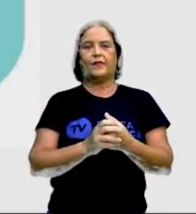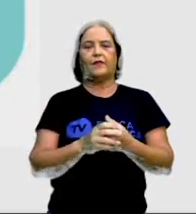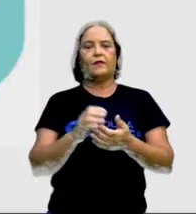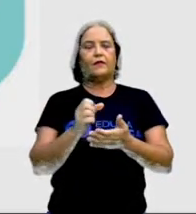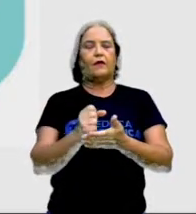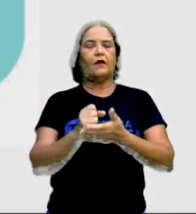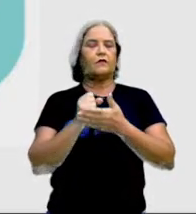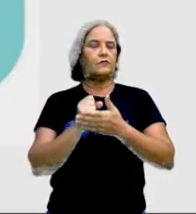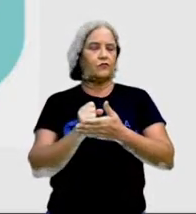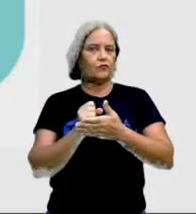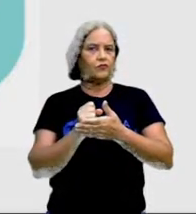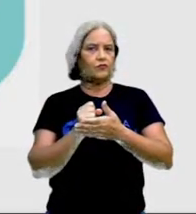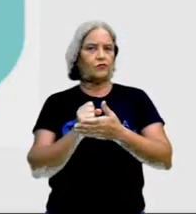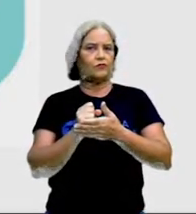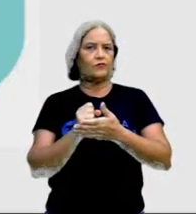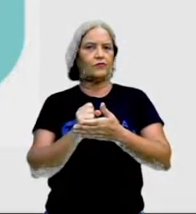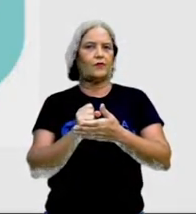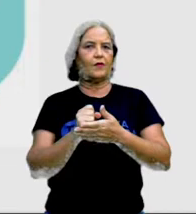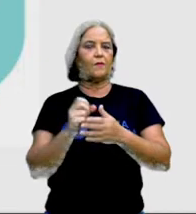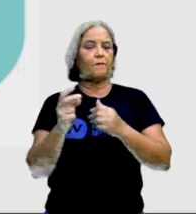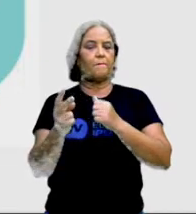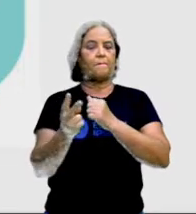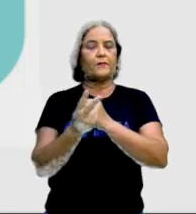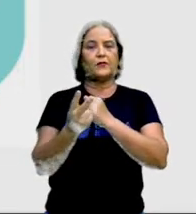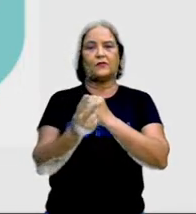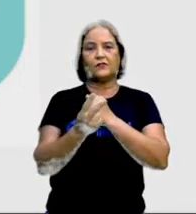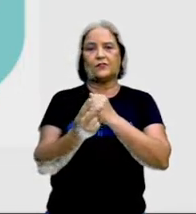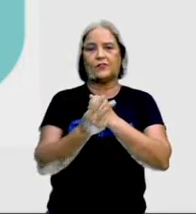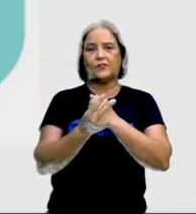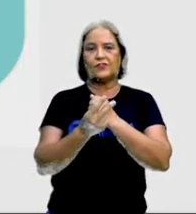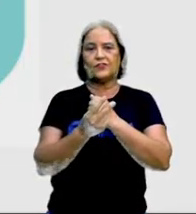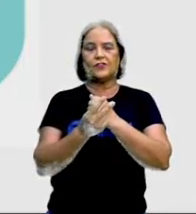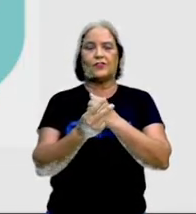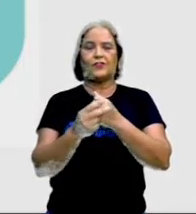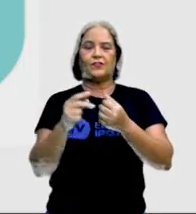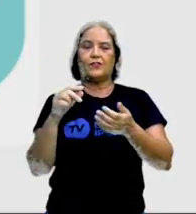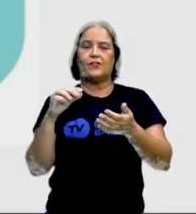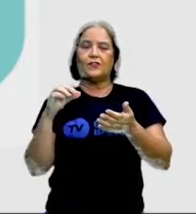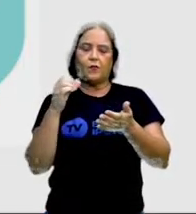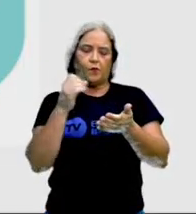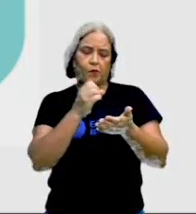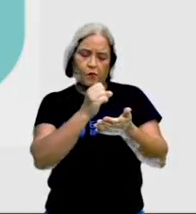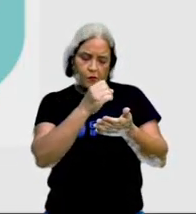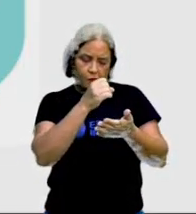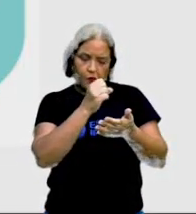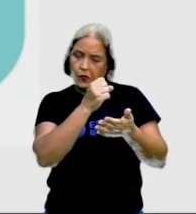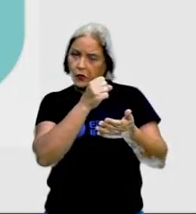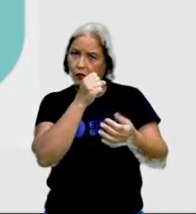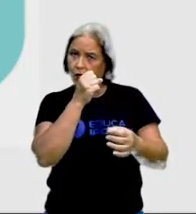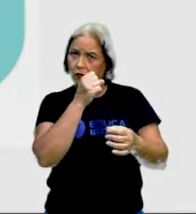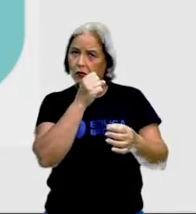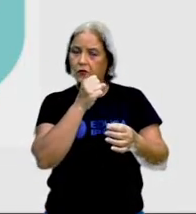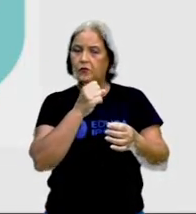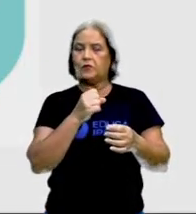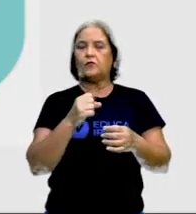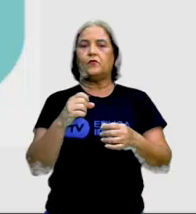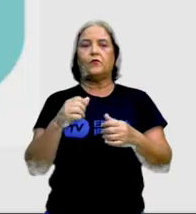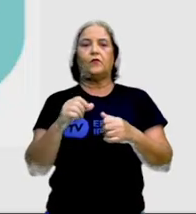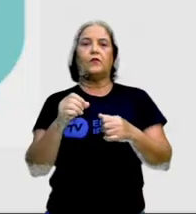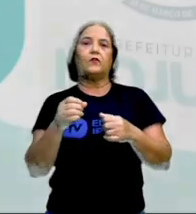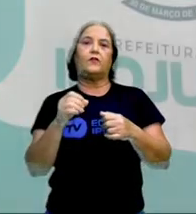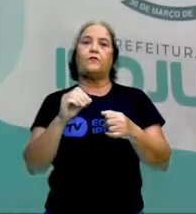ajuda a eliminar seres minúsculos que podem nos causar alguma doença. Então, essas são